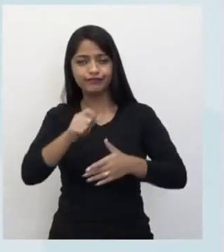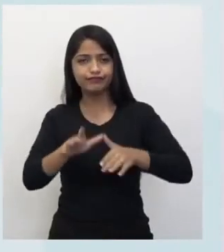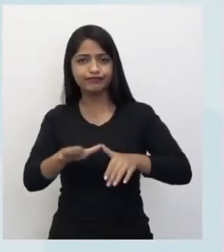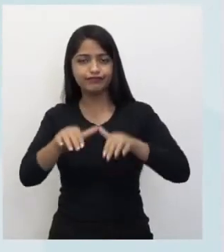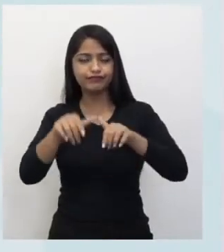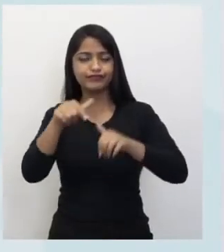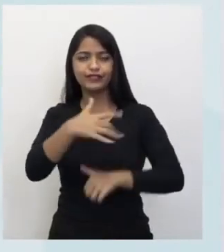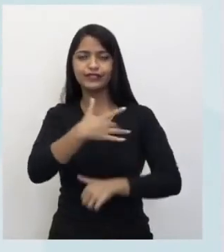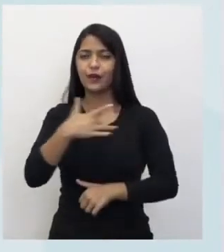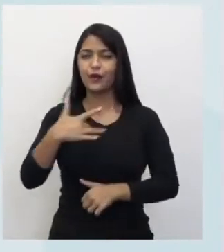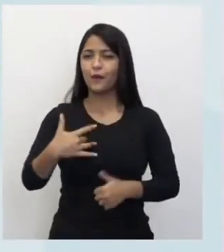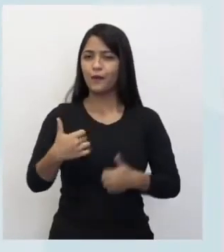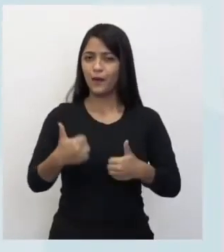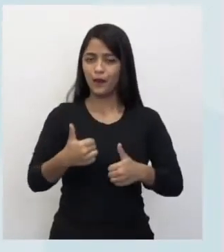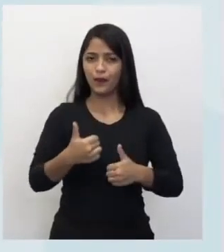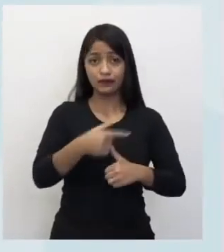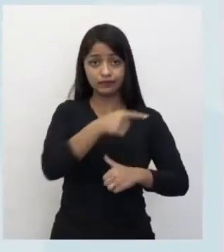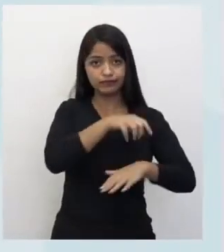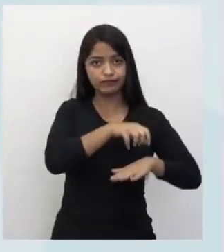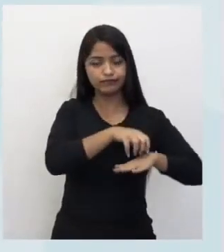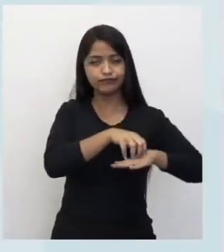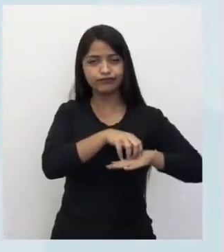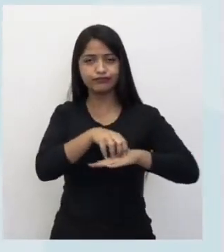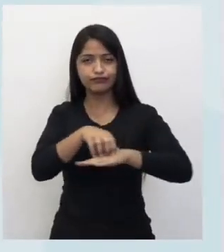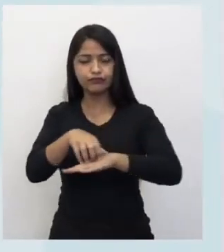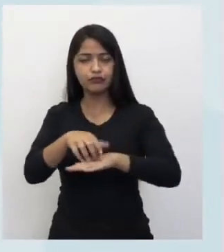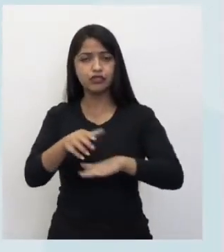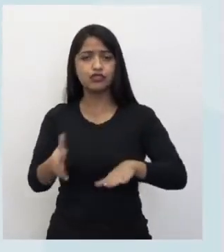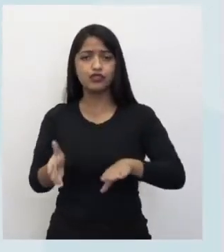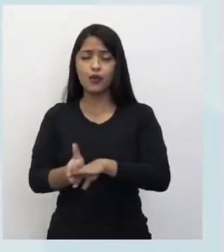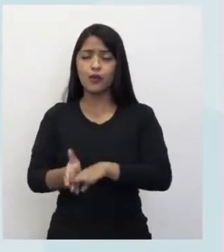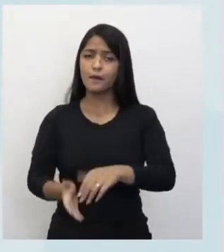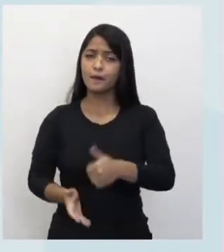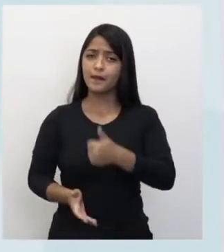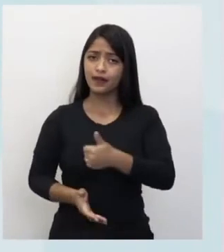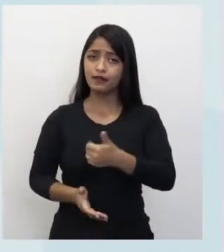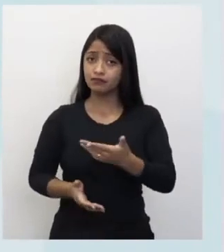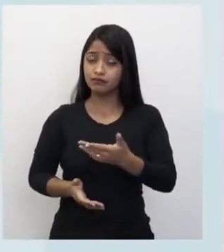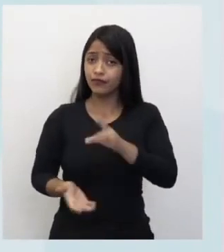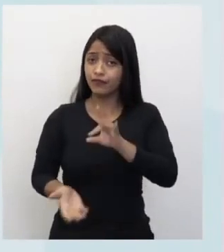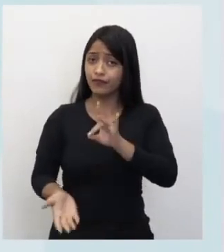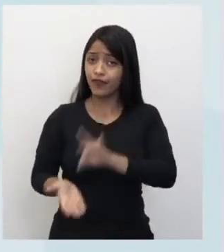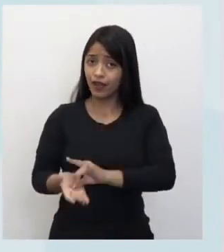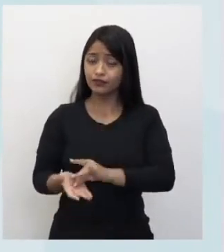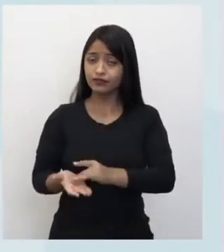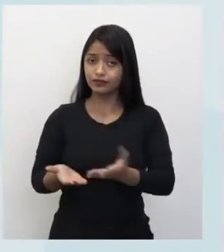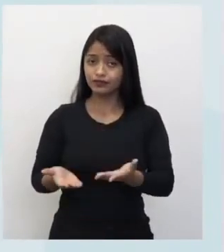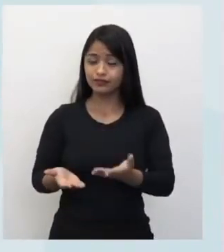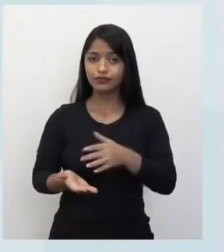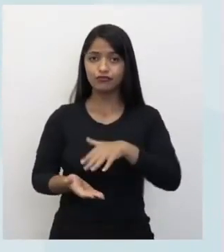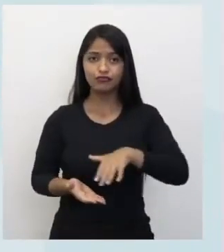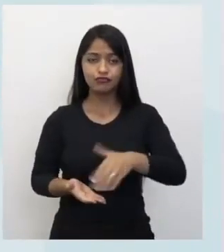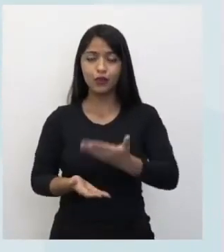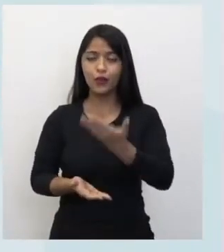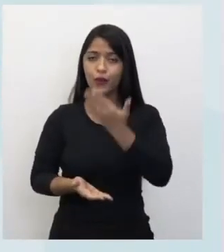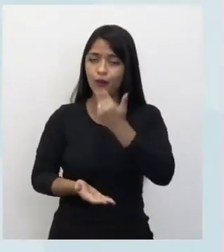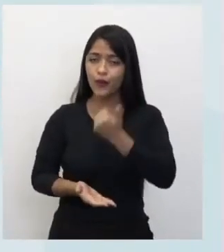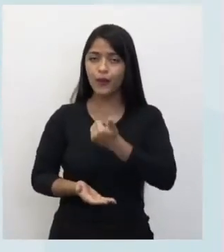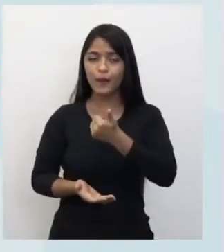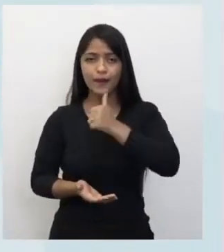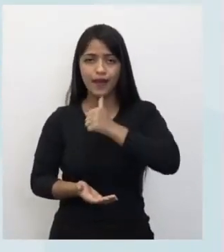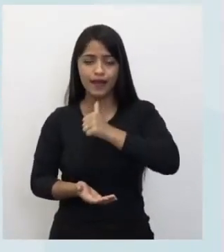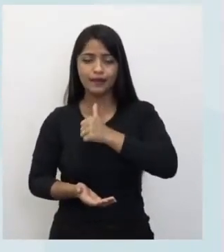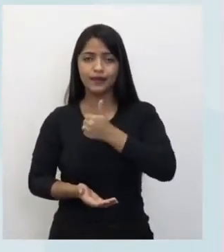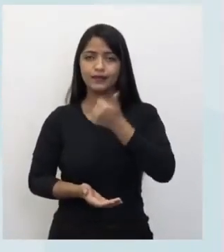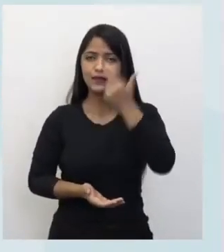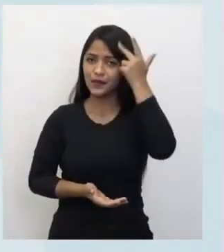aí essa trajetória, elas chegaram bem, né? Então, trata-se de um fato. Todas elas estão o quê? Comendo e bebendo normalmente, que aí ele